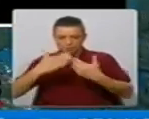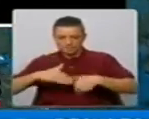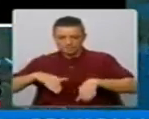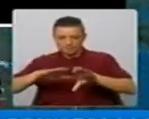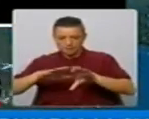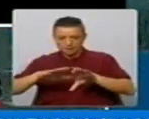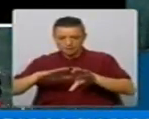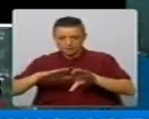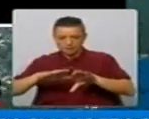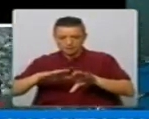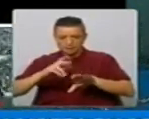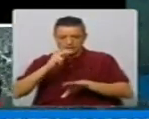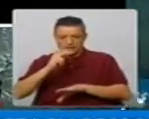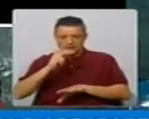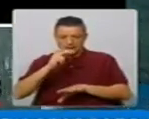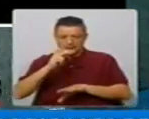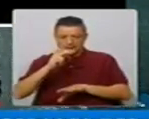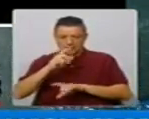chama-se